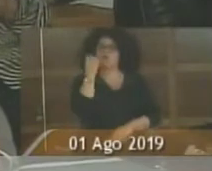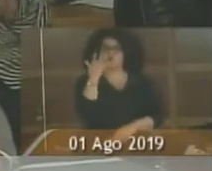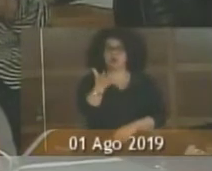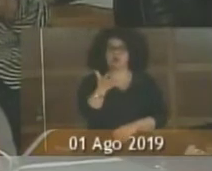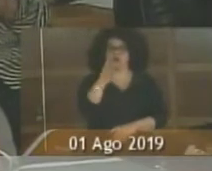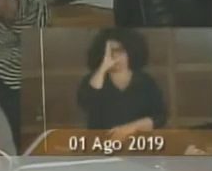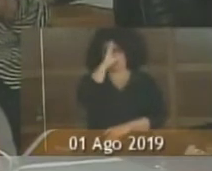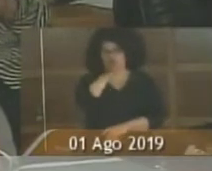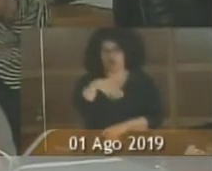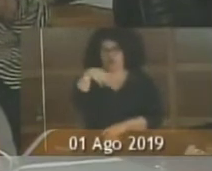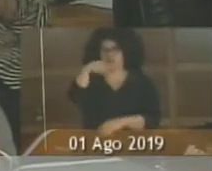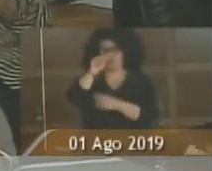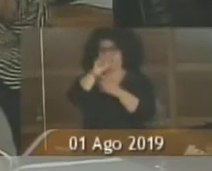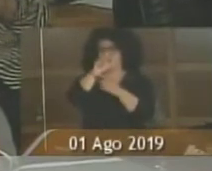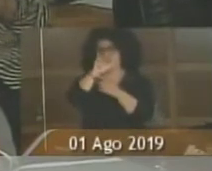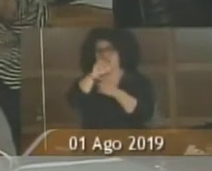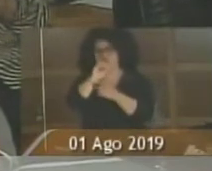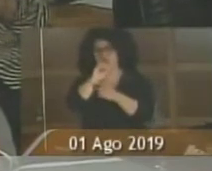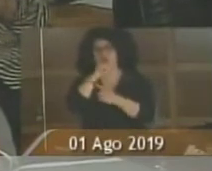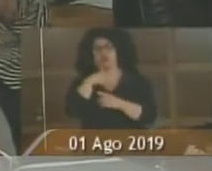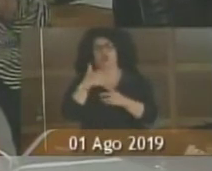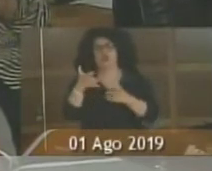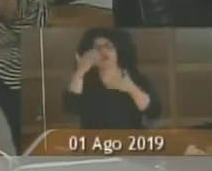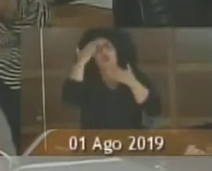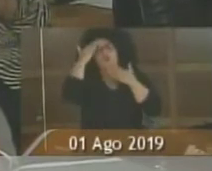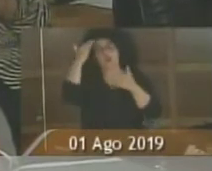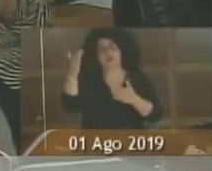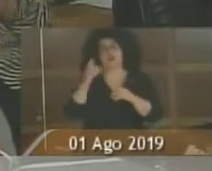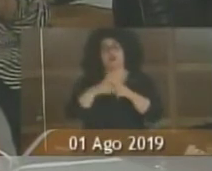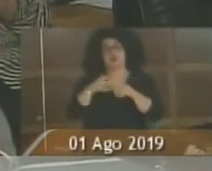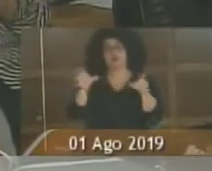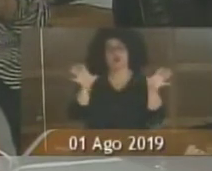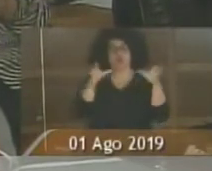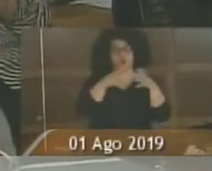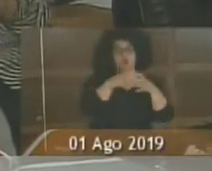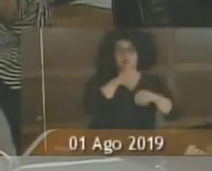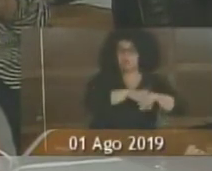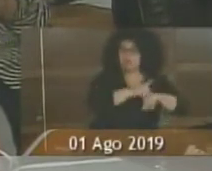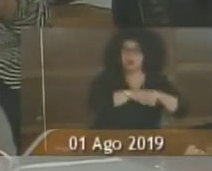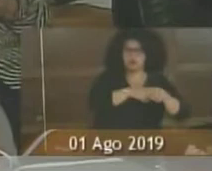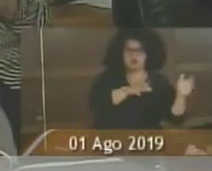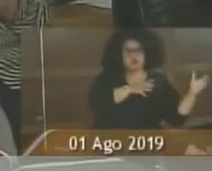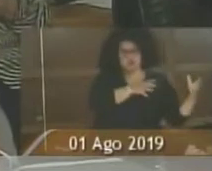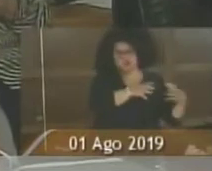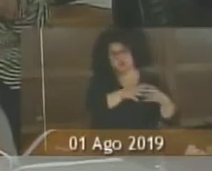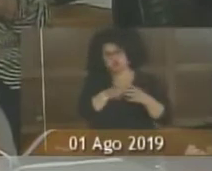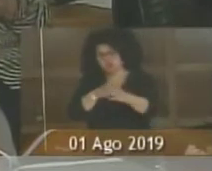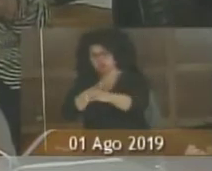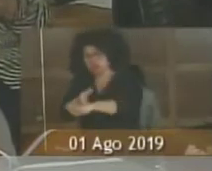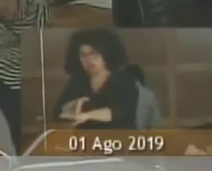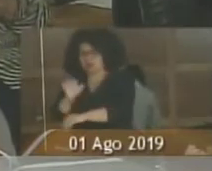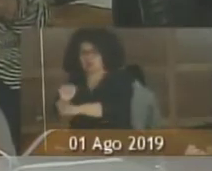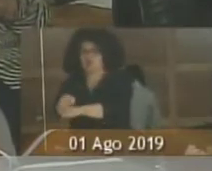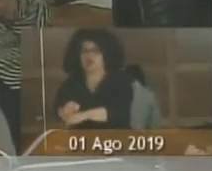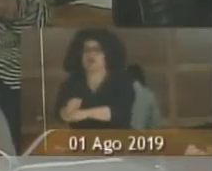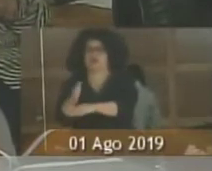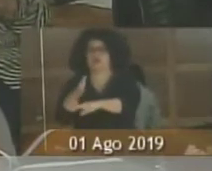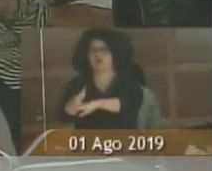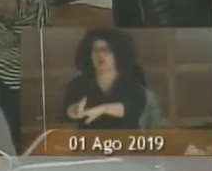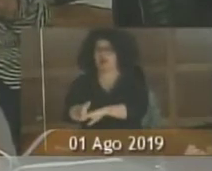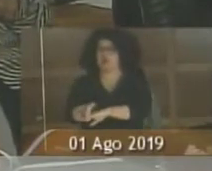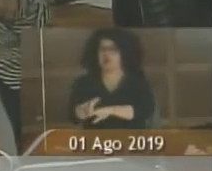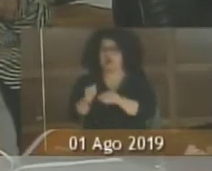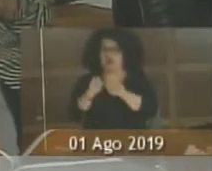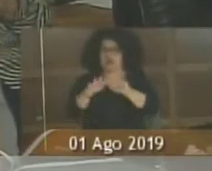Mário, e com relação a essa denúncia, eu gostaria até de agradecer, porque a equipe esteve no mesmo dia lá, e graças a Deus paralisaram aquela invasão lá em